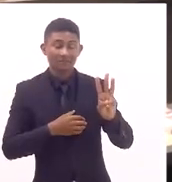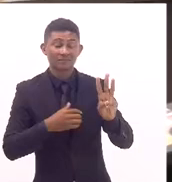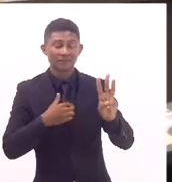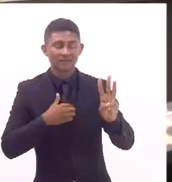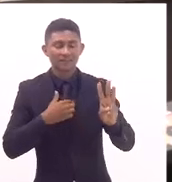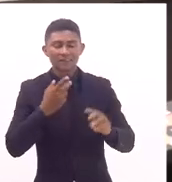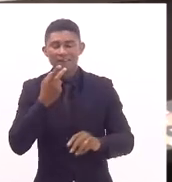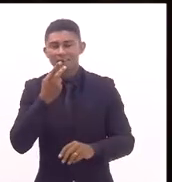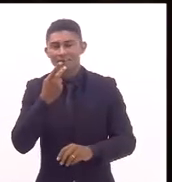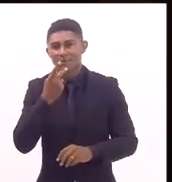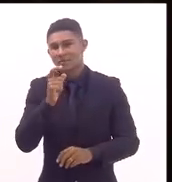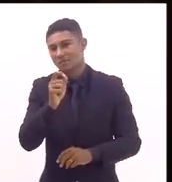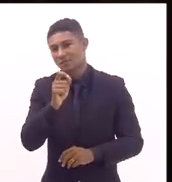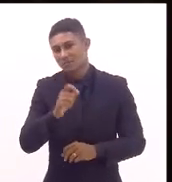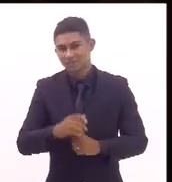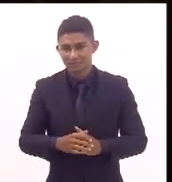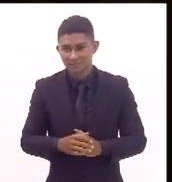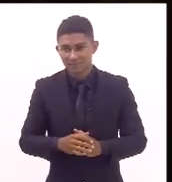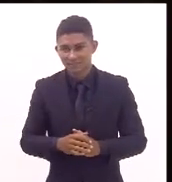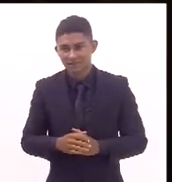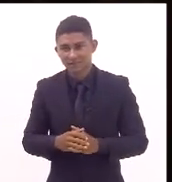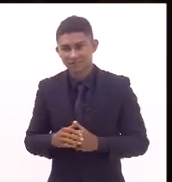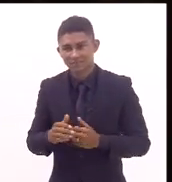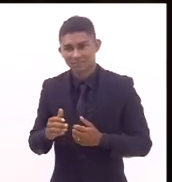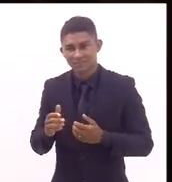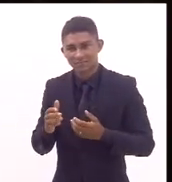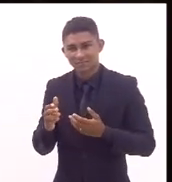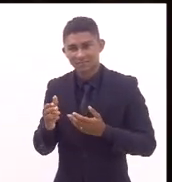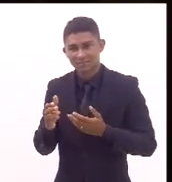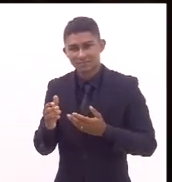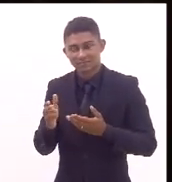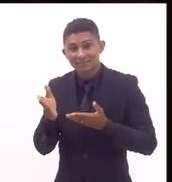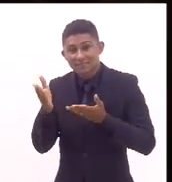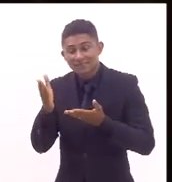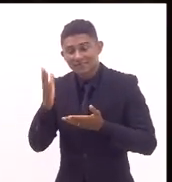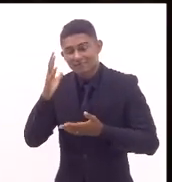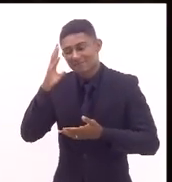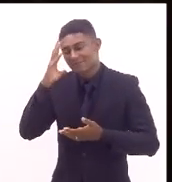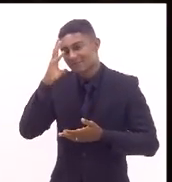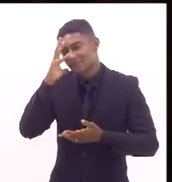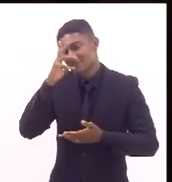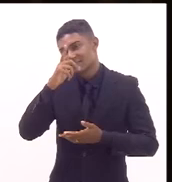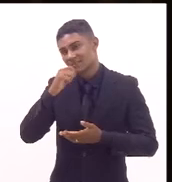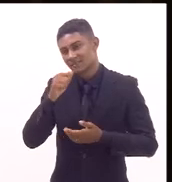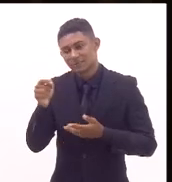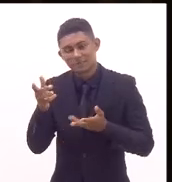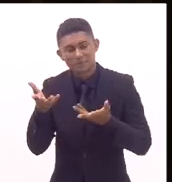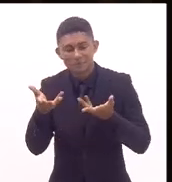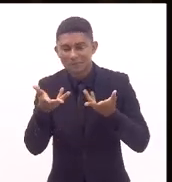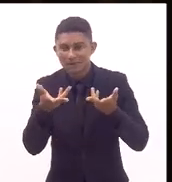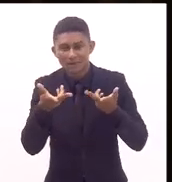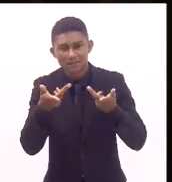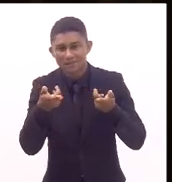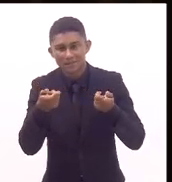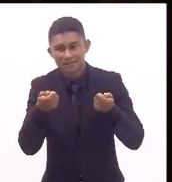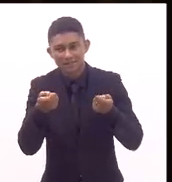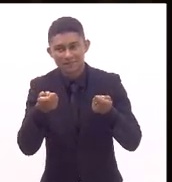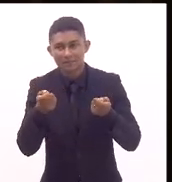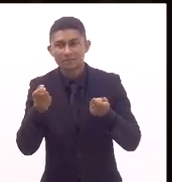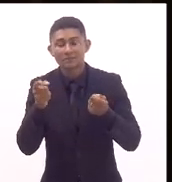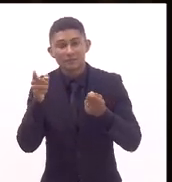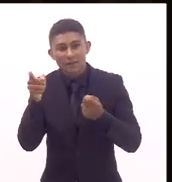eu gostaria de falar que ela é muito linda é maravilhosa